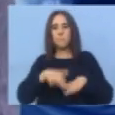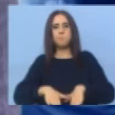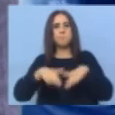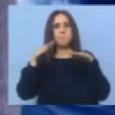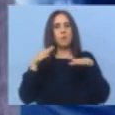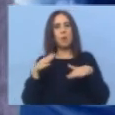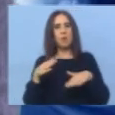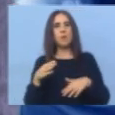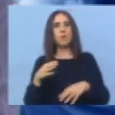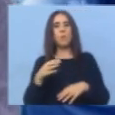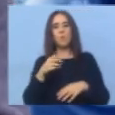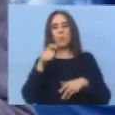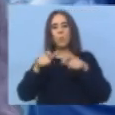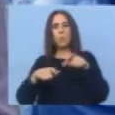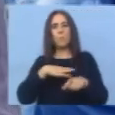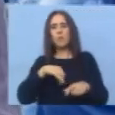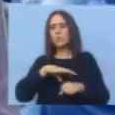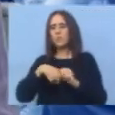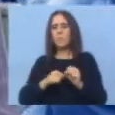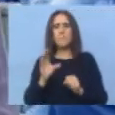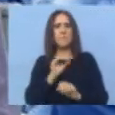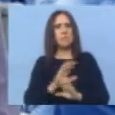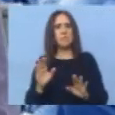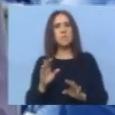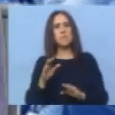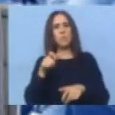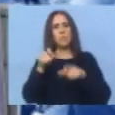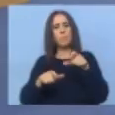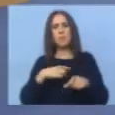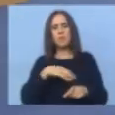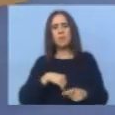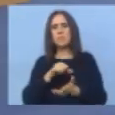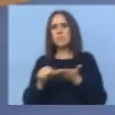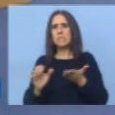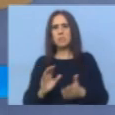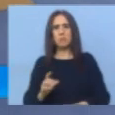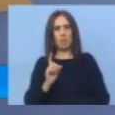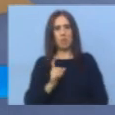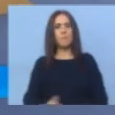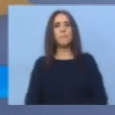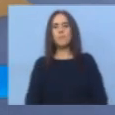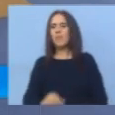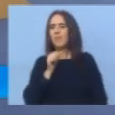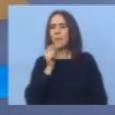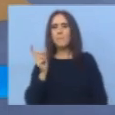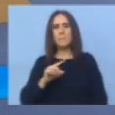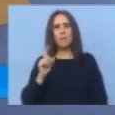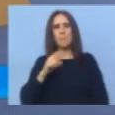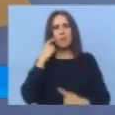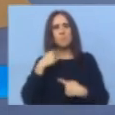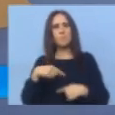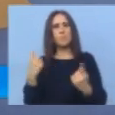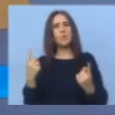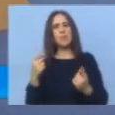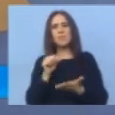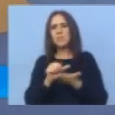mais destruirei a humanidade, ou seja, não desisto desta humanidade. É isso que está em causa. E o que ele está constantemente a pôr em cima da mesa é não